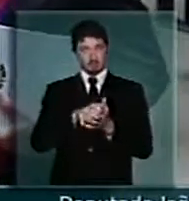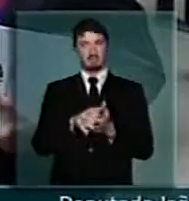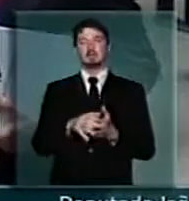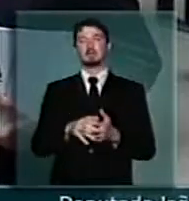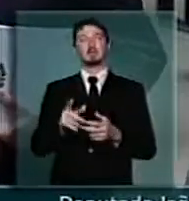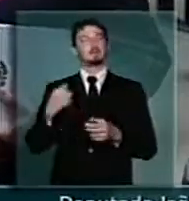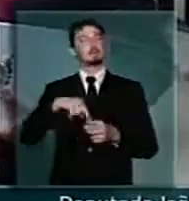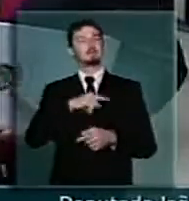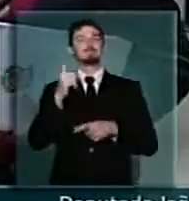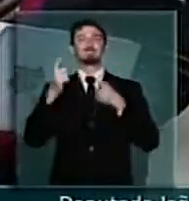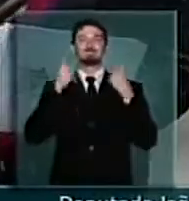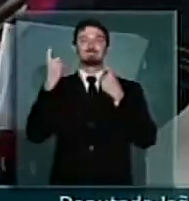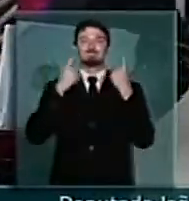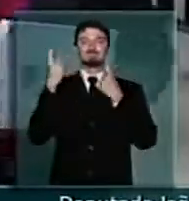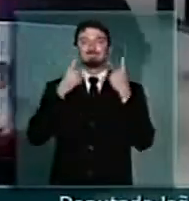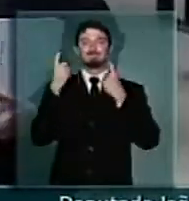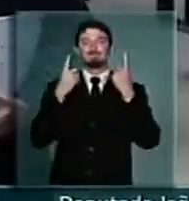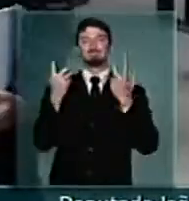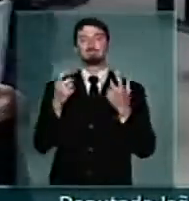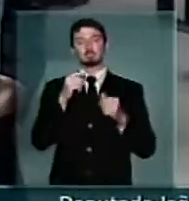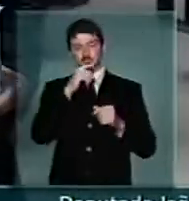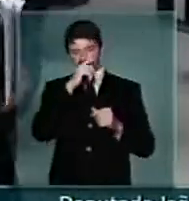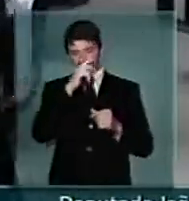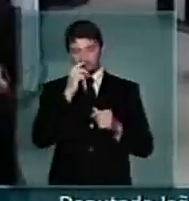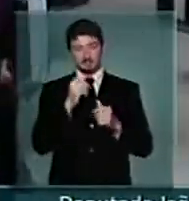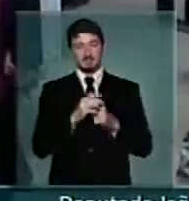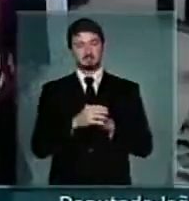preocupação em